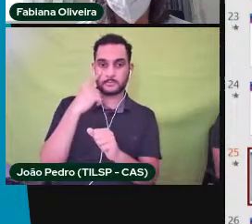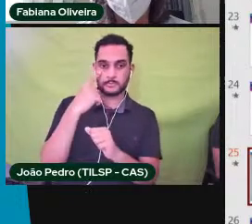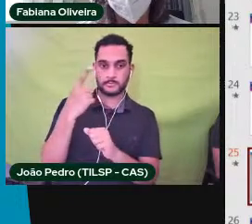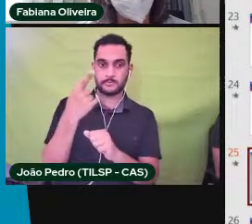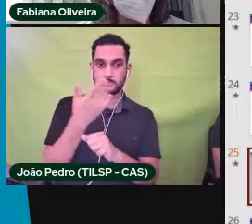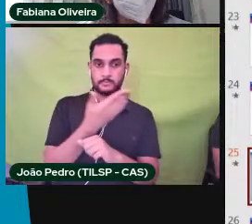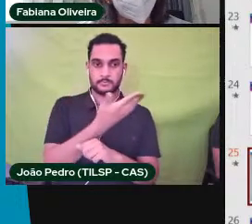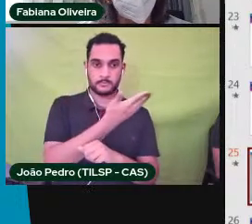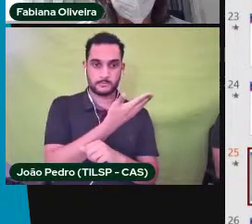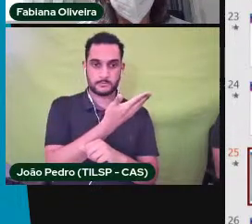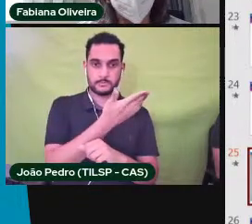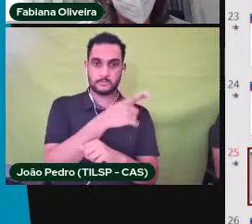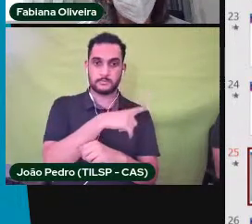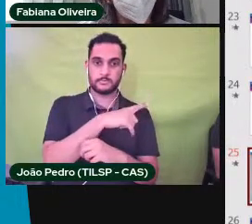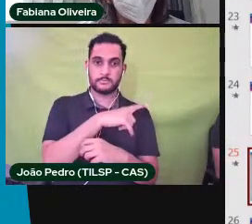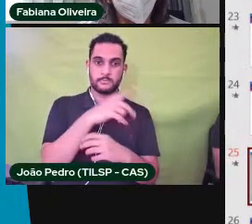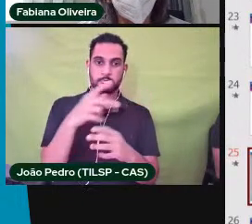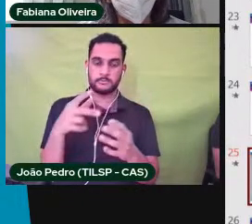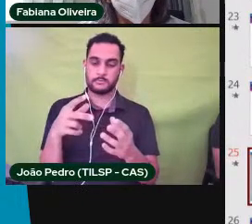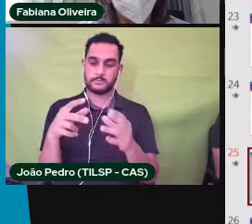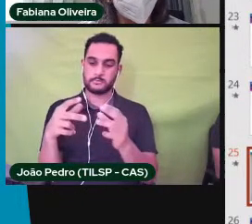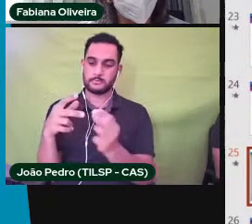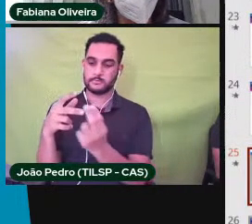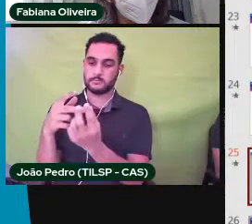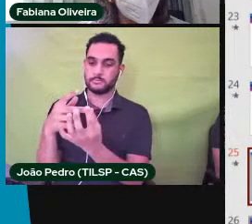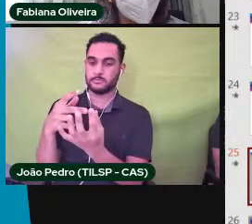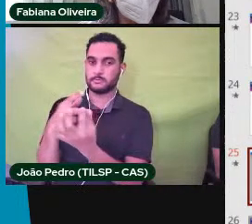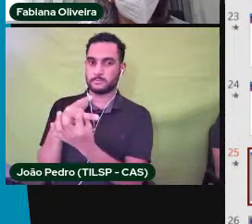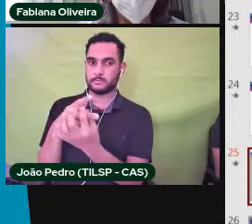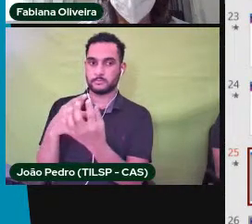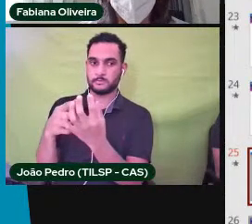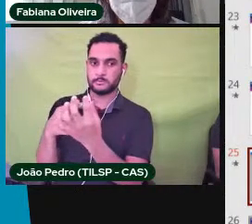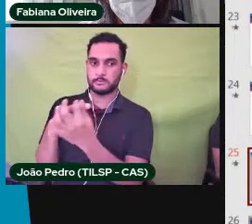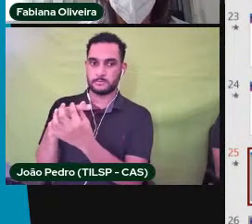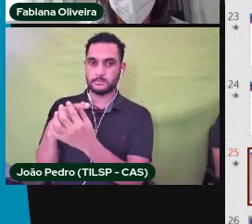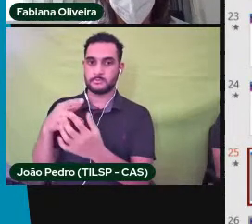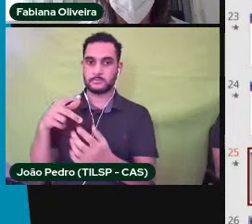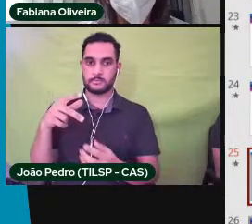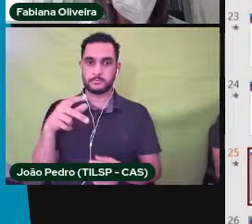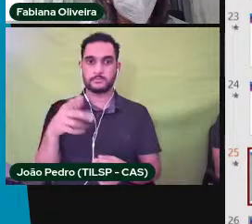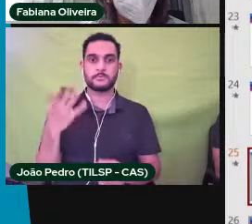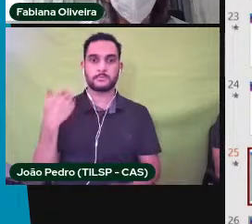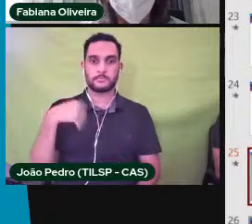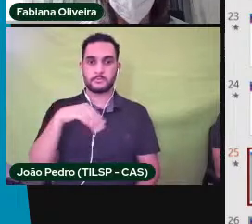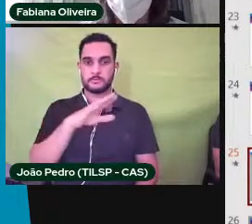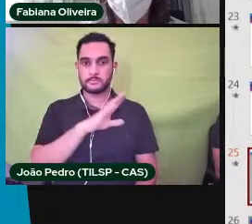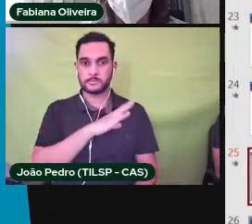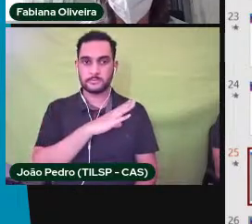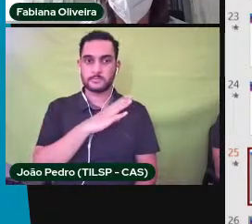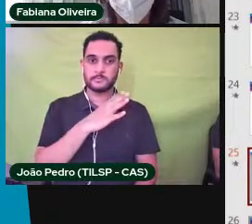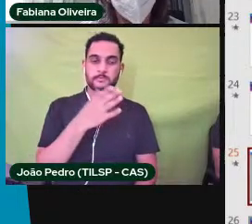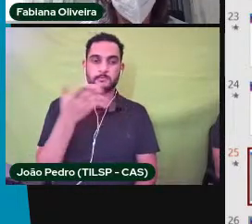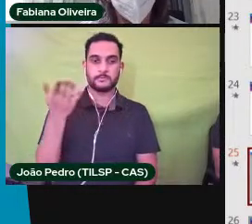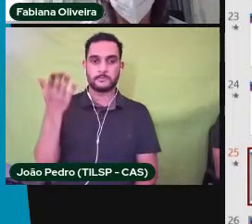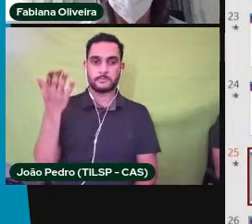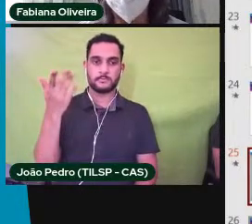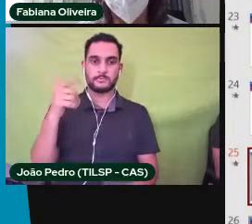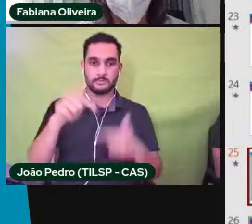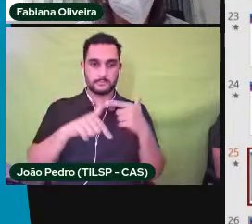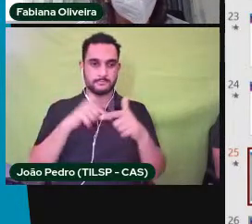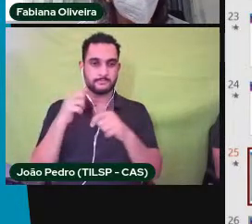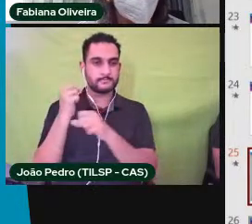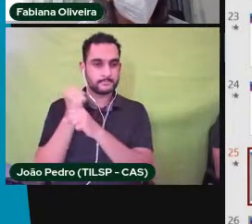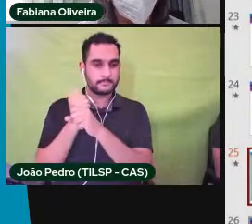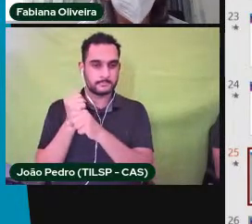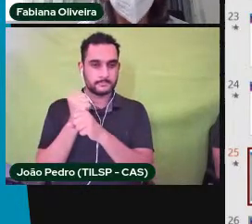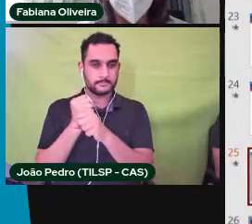que é industrializado, ou seja, né, mas nós que trabalhamos na sala de aula, num tempo passado que não tinha nem